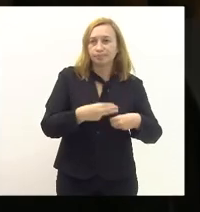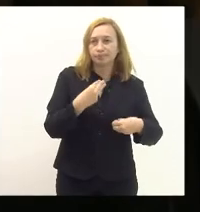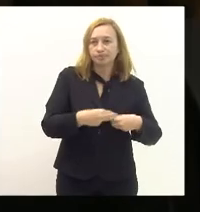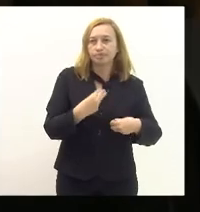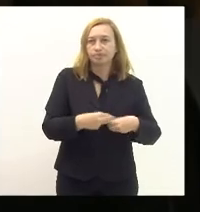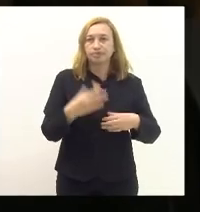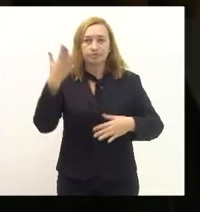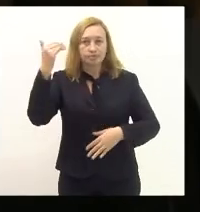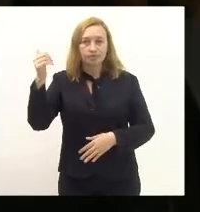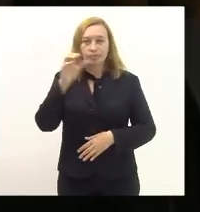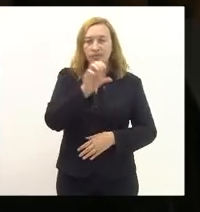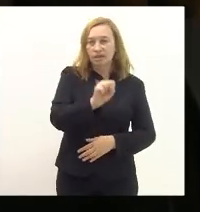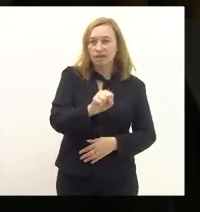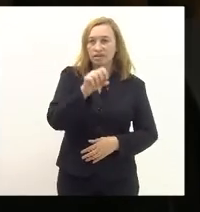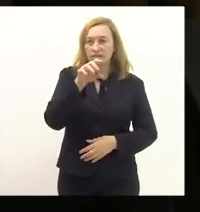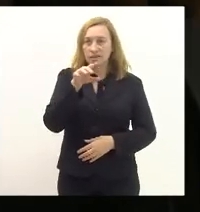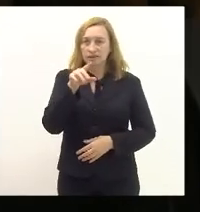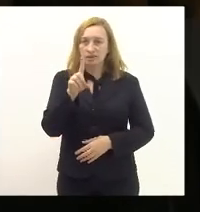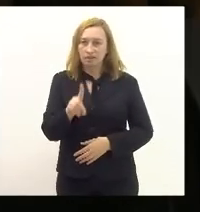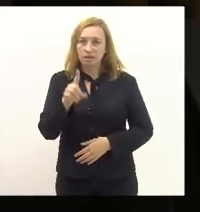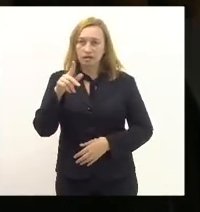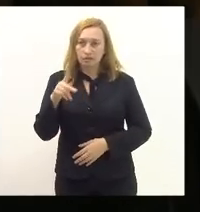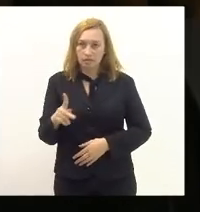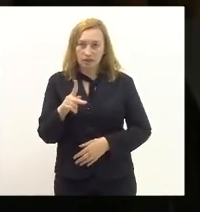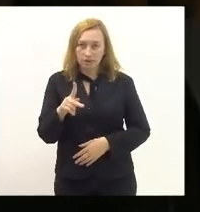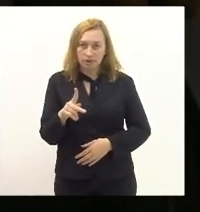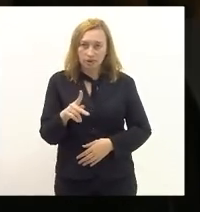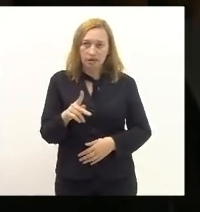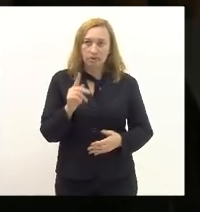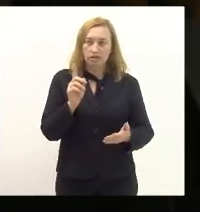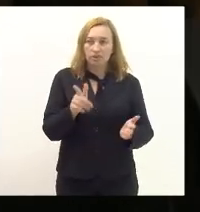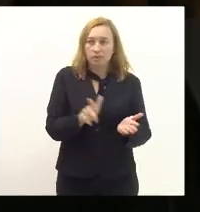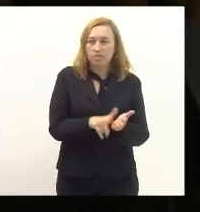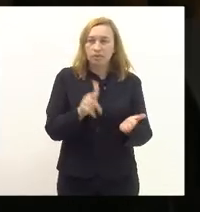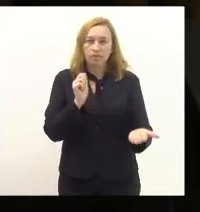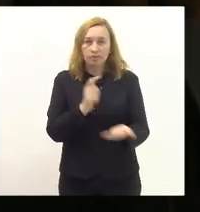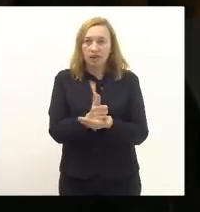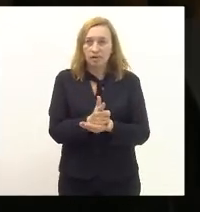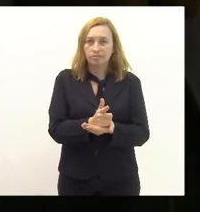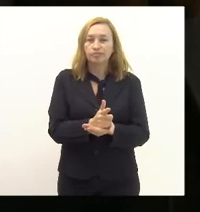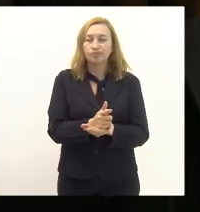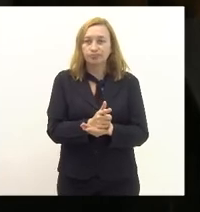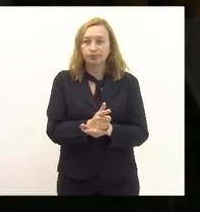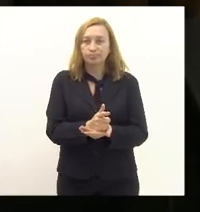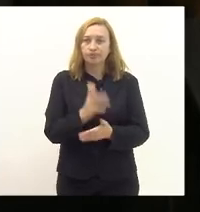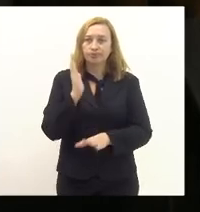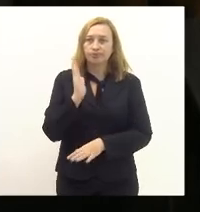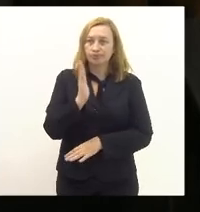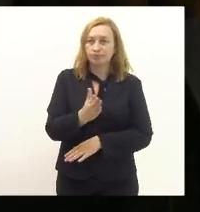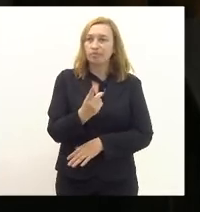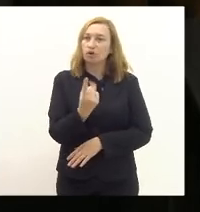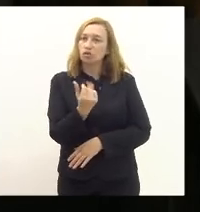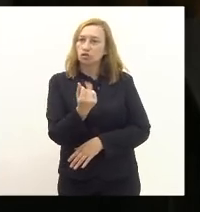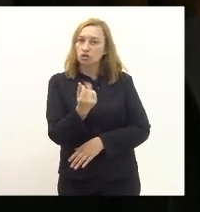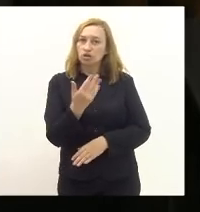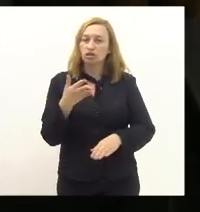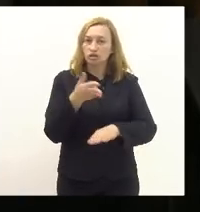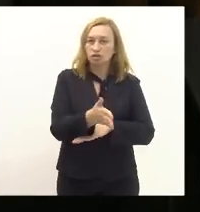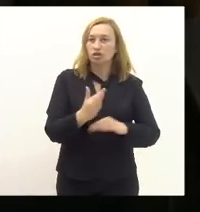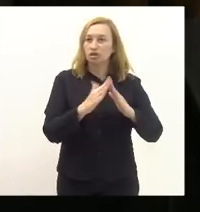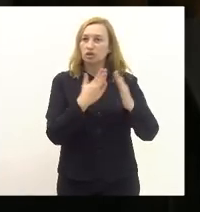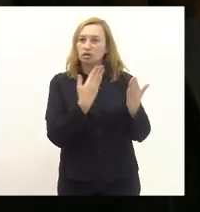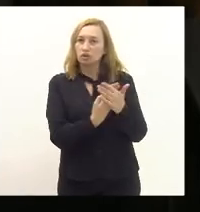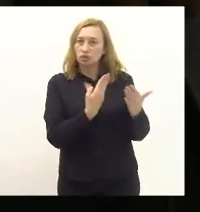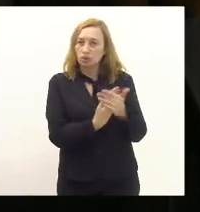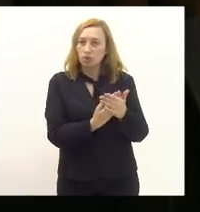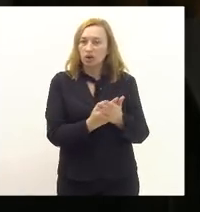nosso famoso SDP, que é o Sistema Descentralizado de Pagamento. Ou, de forma muito direta, é o din-din que chega na escola,